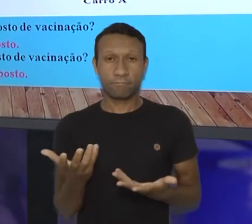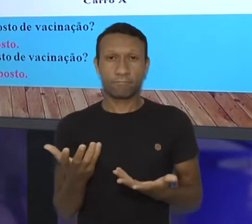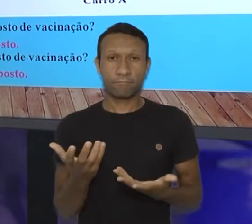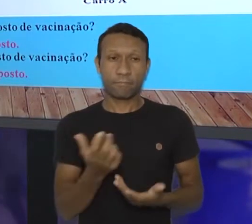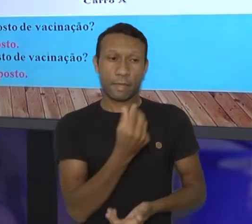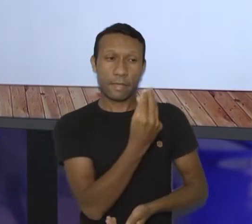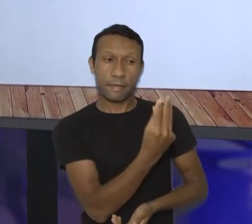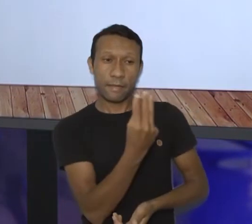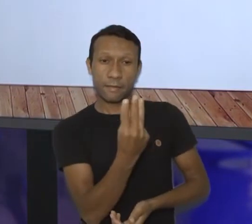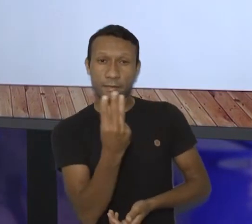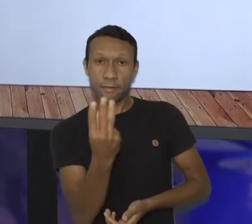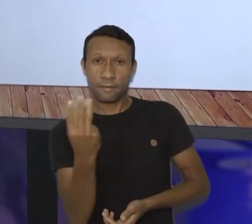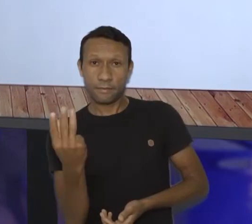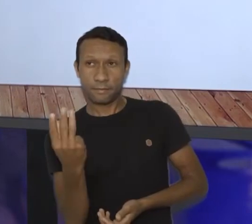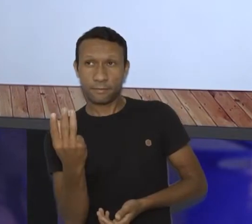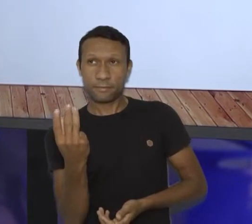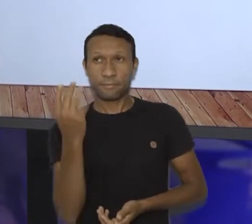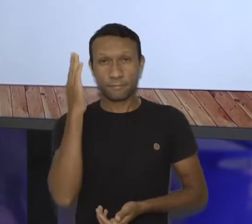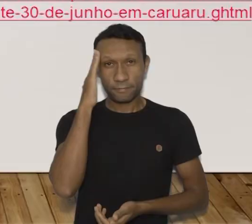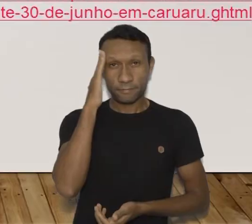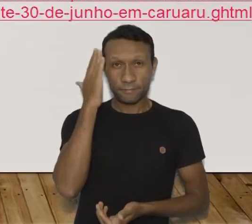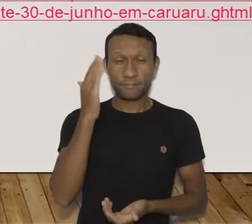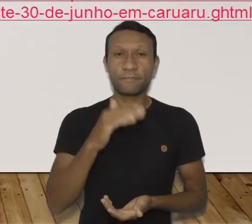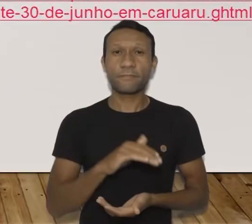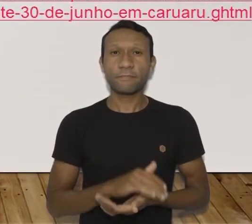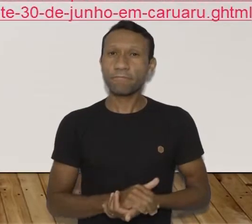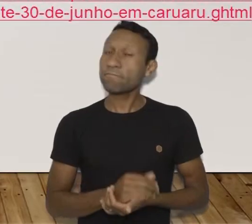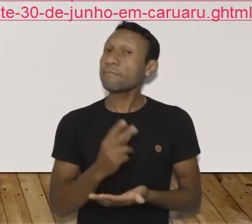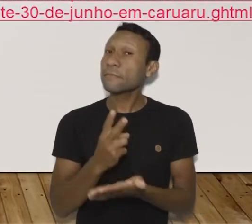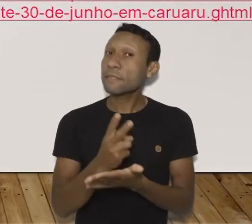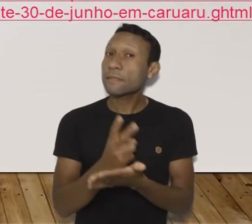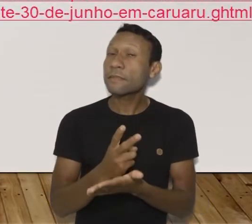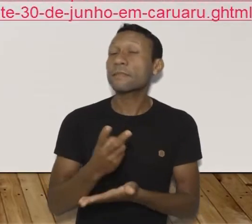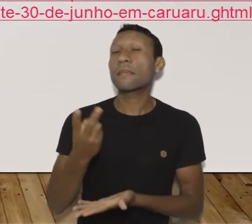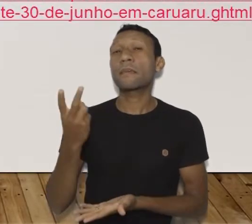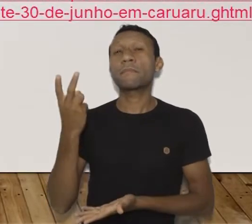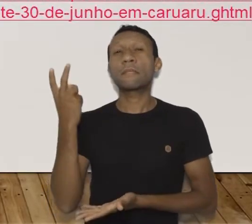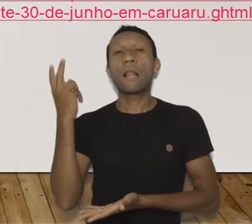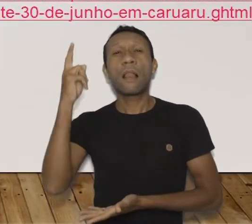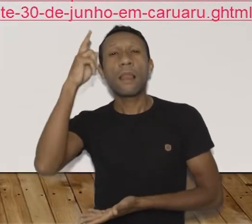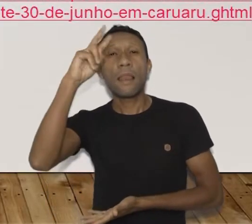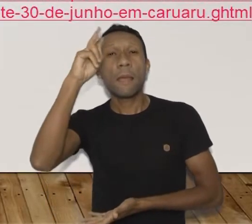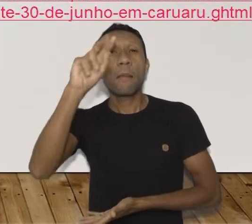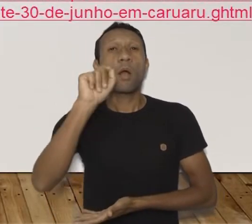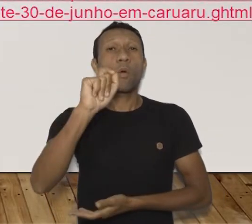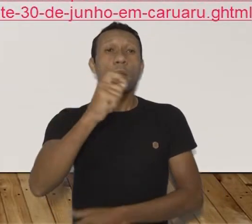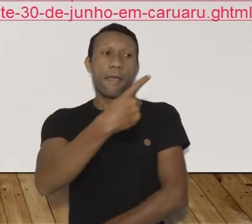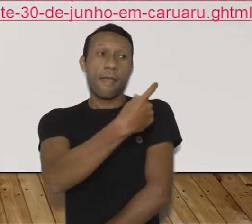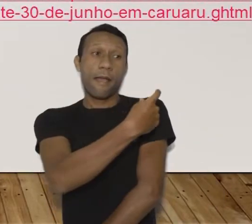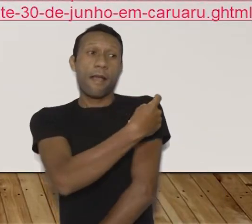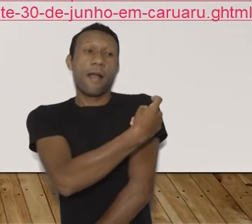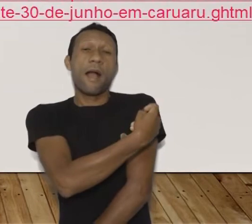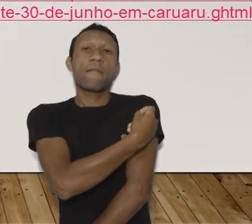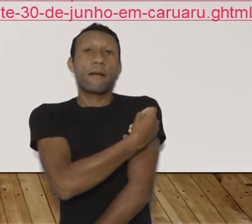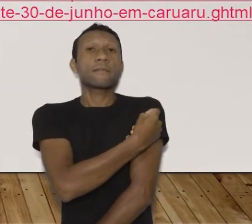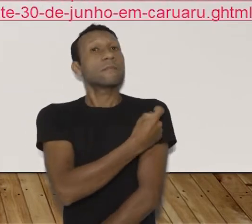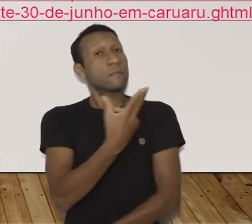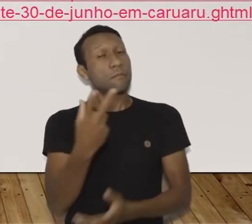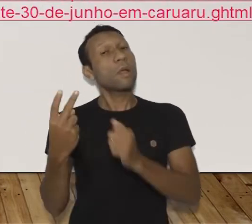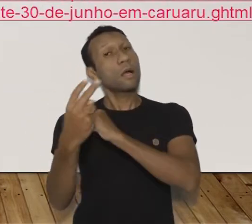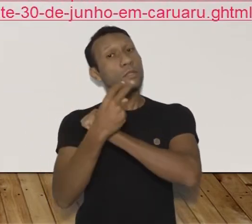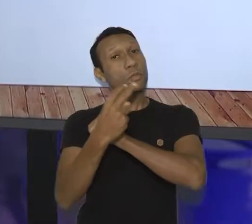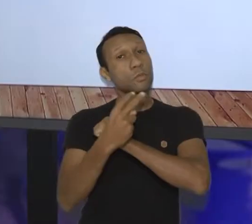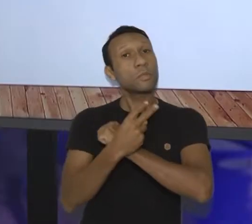3 metros. E aí, gente, é sempre importante lembrar que a vacina é a melhor forma de